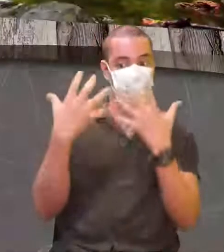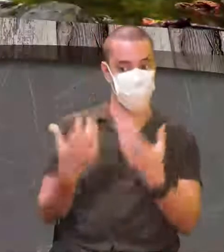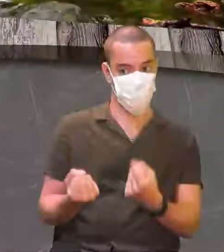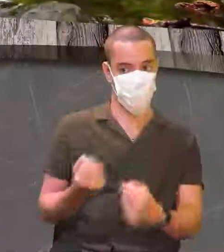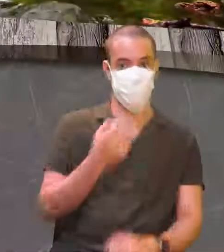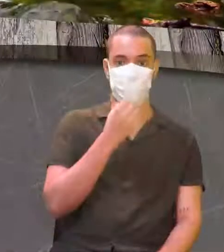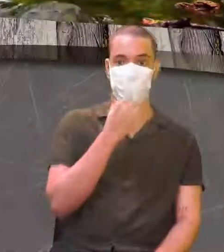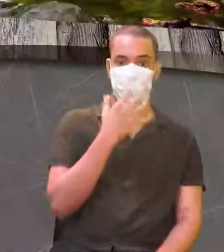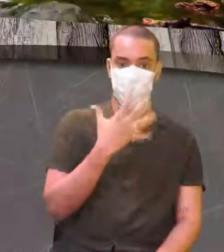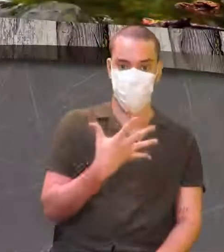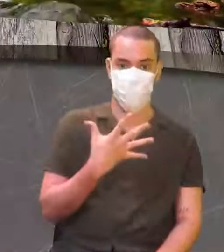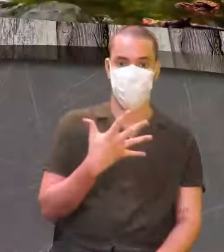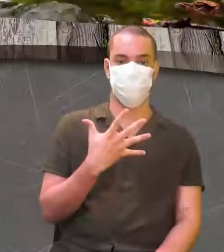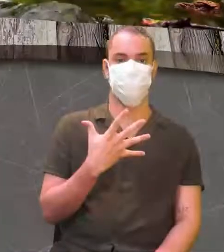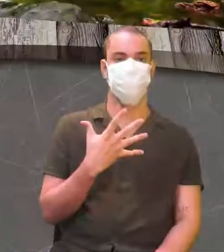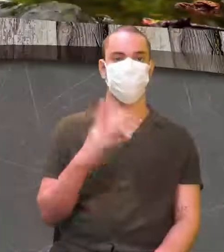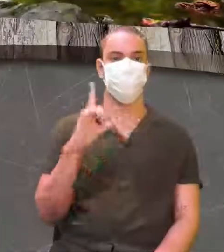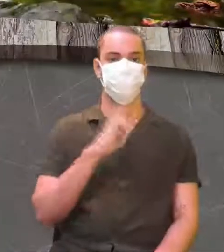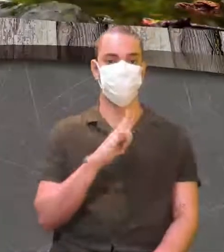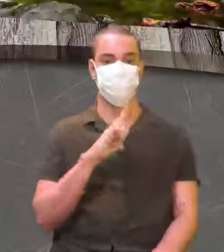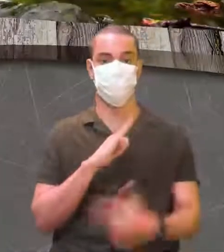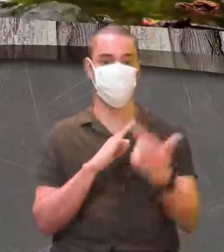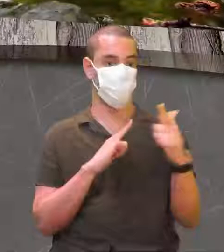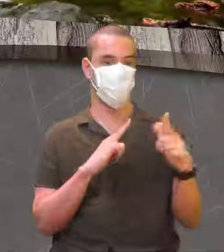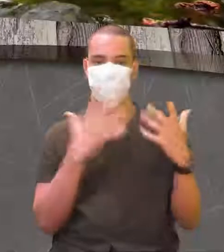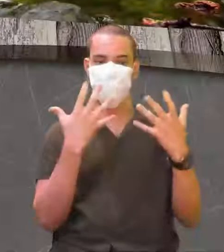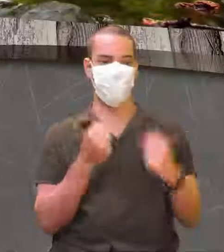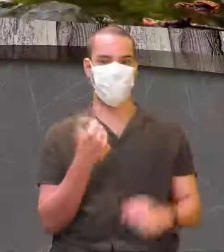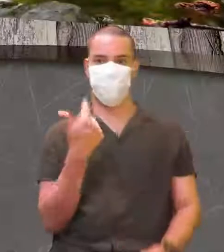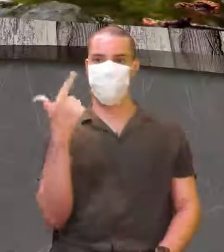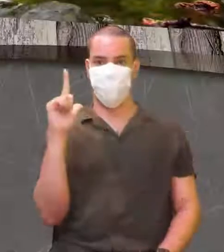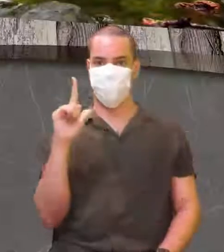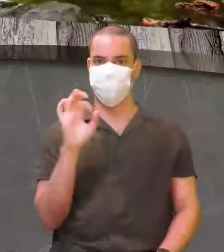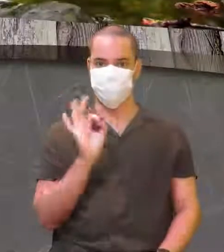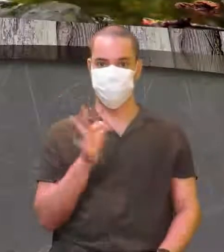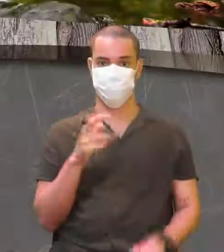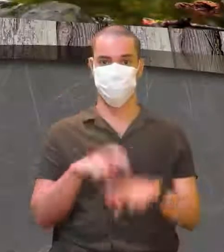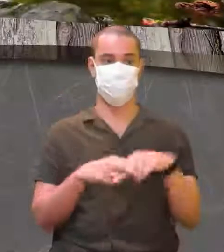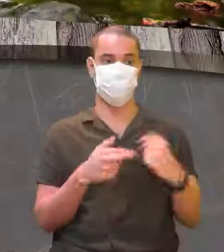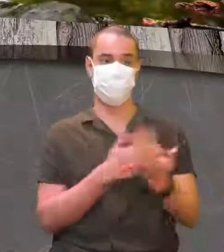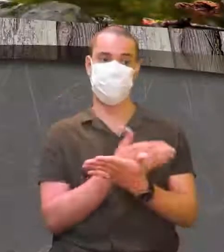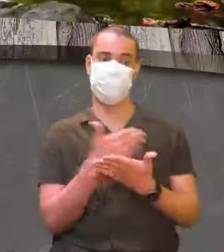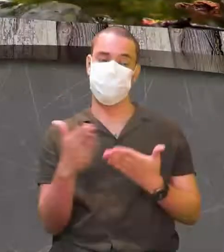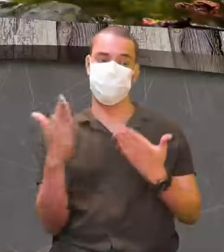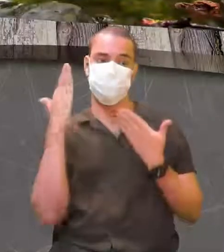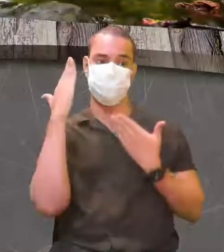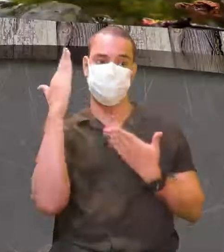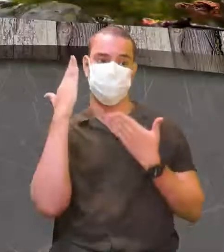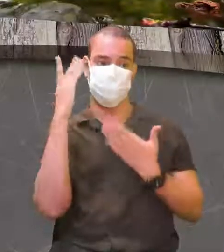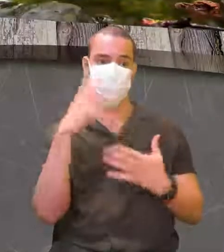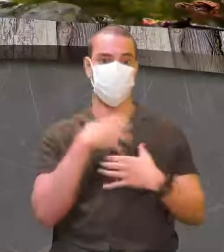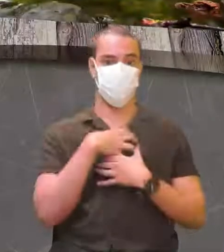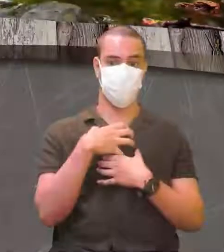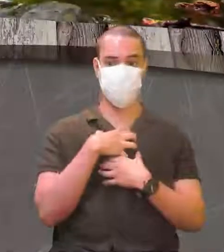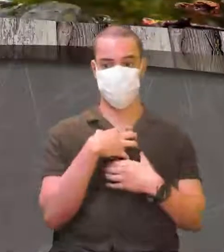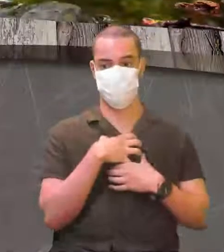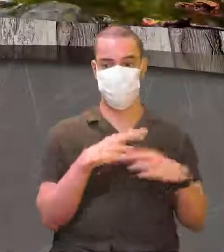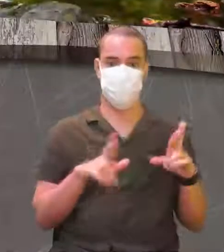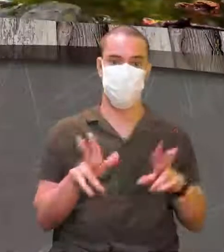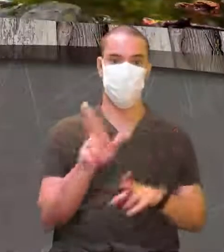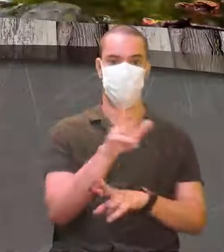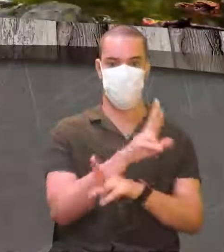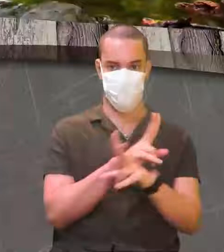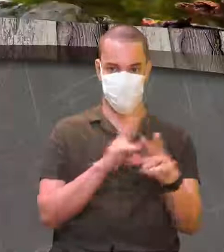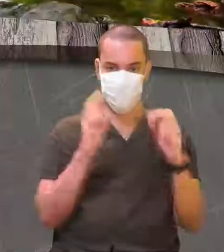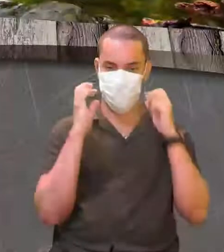bem um determinado sangue, mas que não aceitavam bem outros. Então ele começou a ver que existiam formas sanguíneas